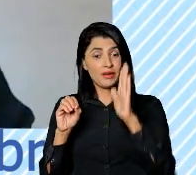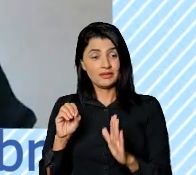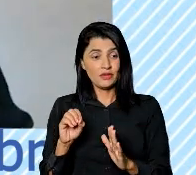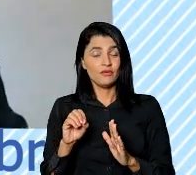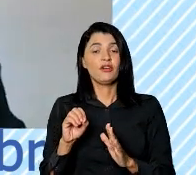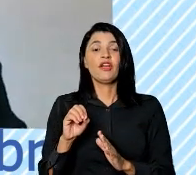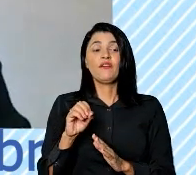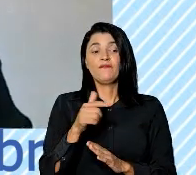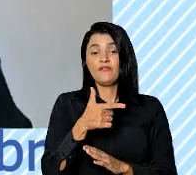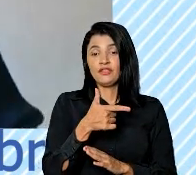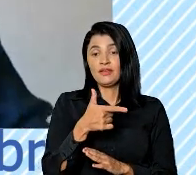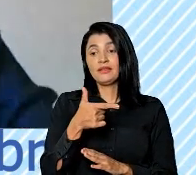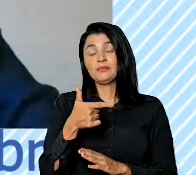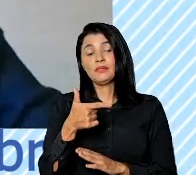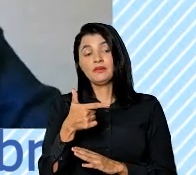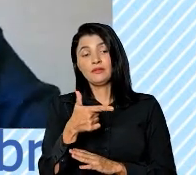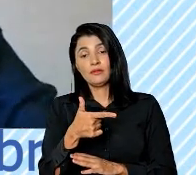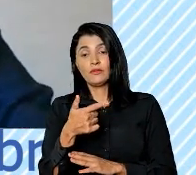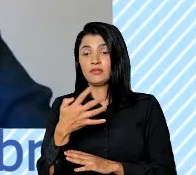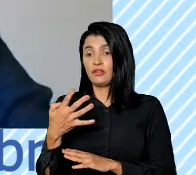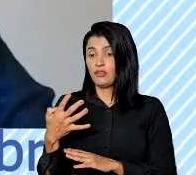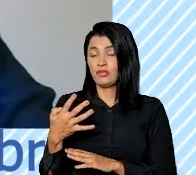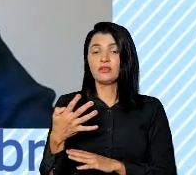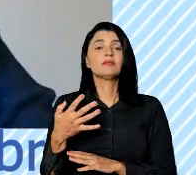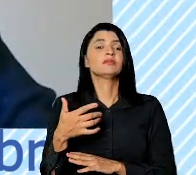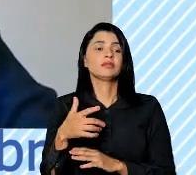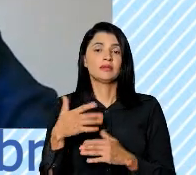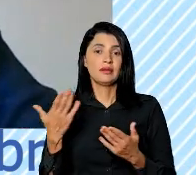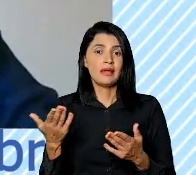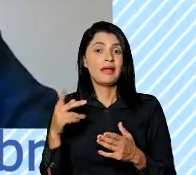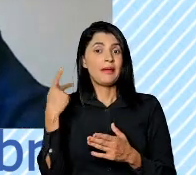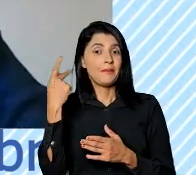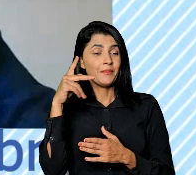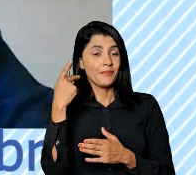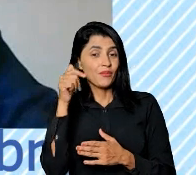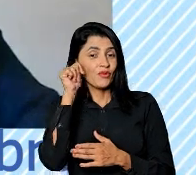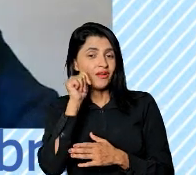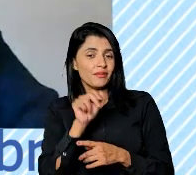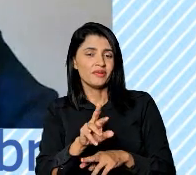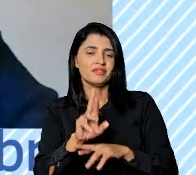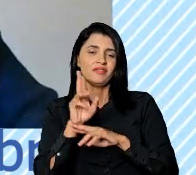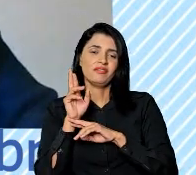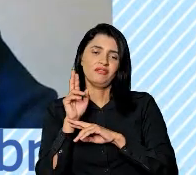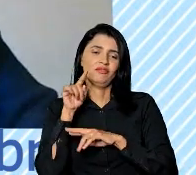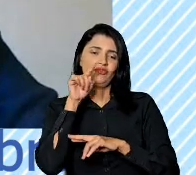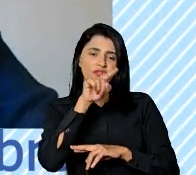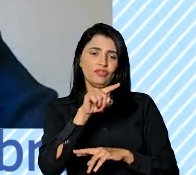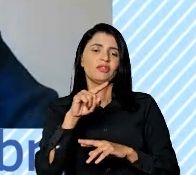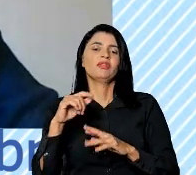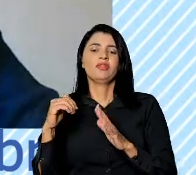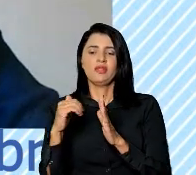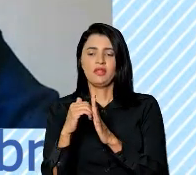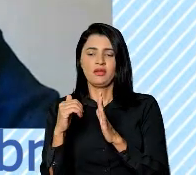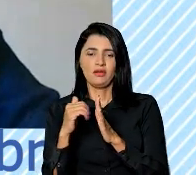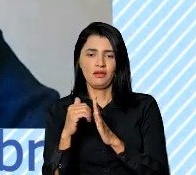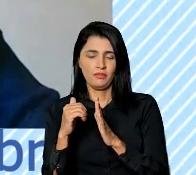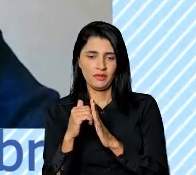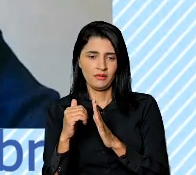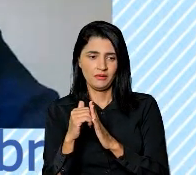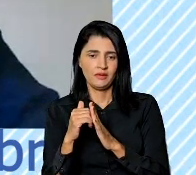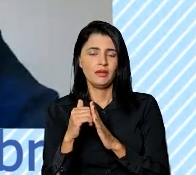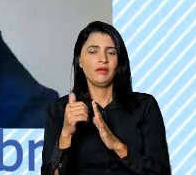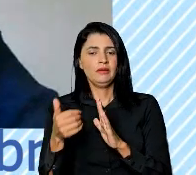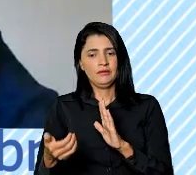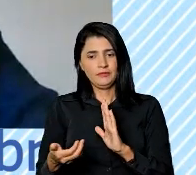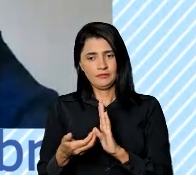142ª posição em relação ao percentual de parlamentares mulheres na Câmara Federal, na Câmara dos Deputados, a Câmara Baixa. As